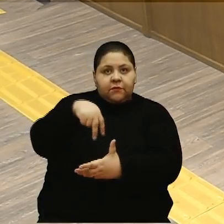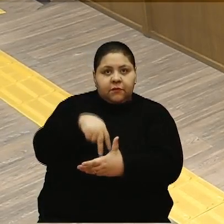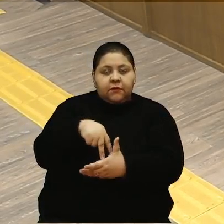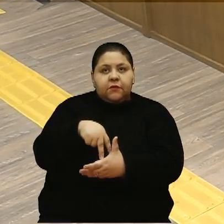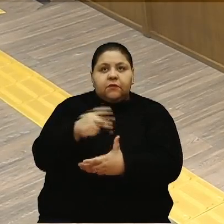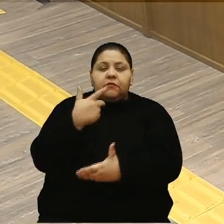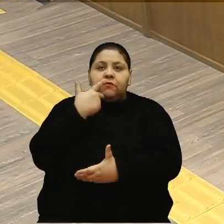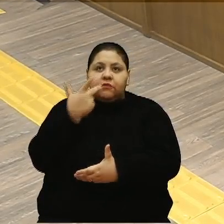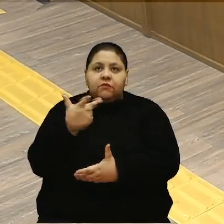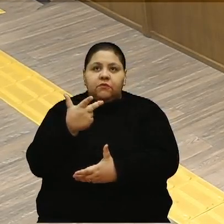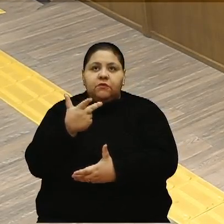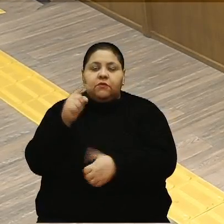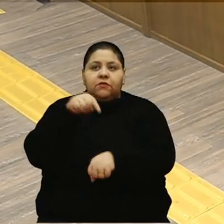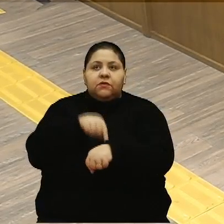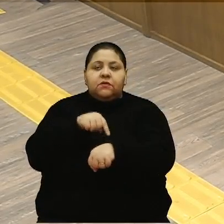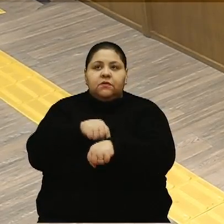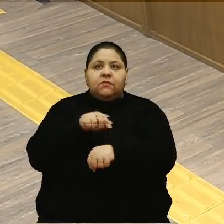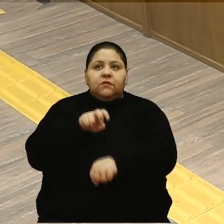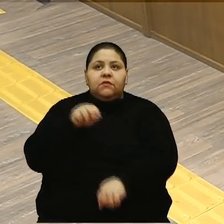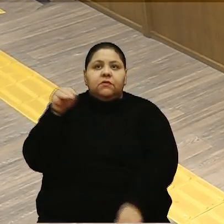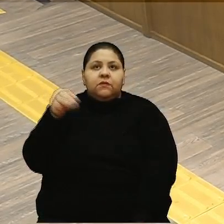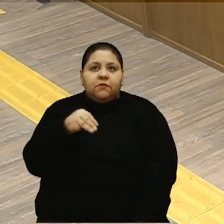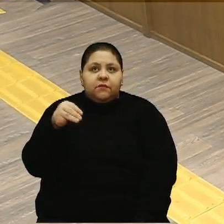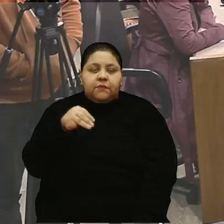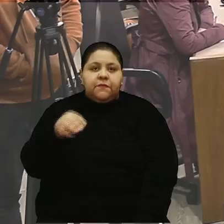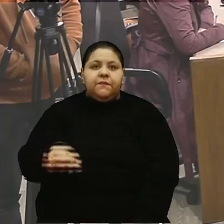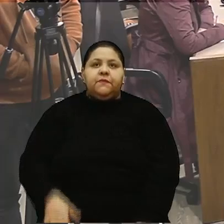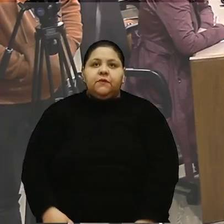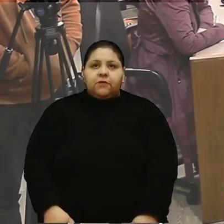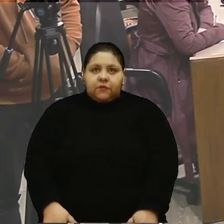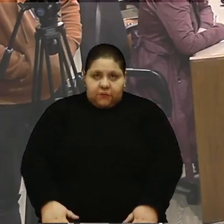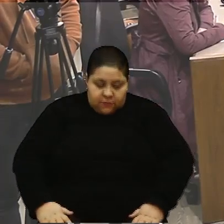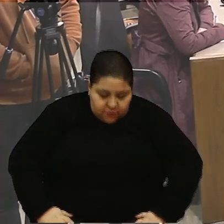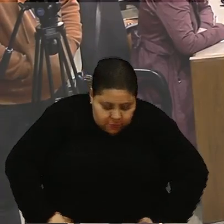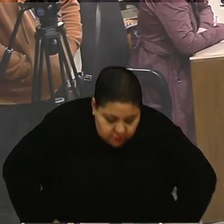para a manifestação pelo tempo de até 5 minutos.